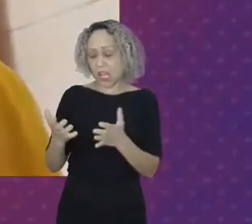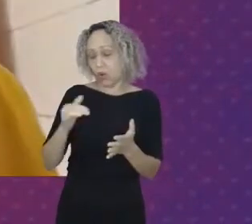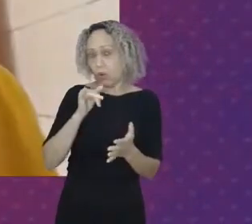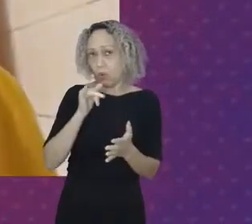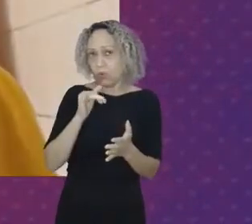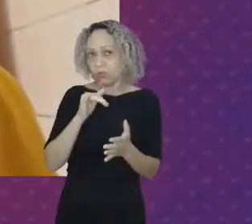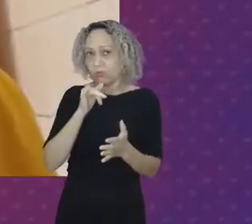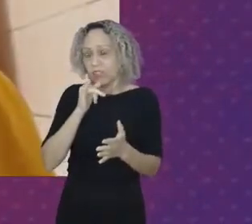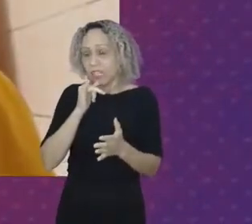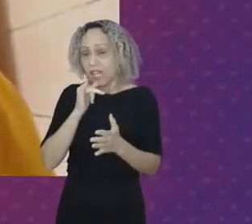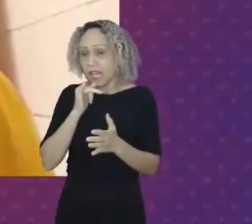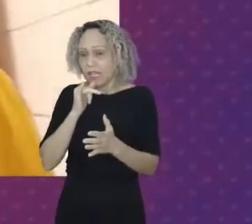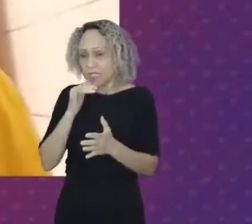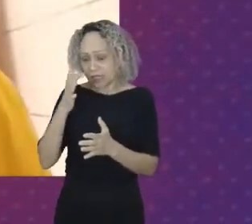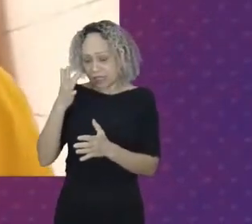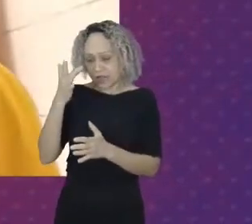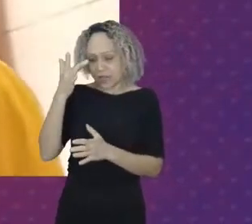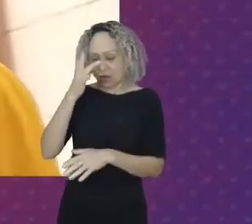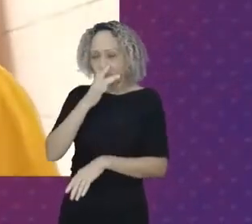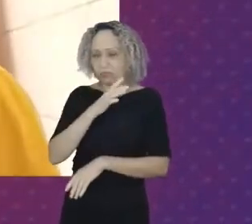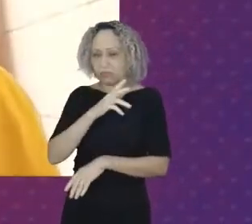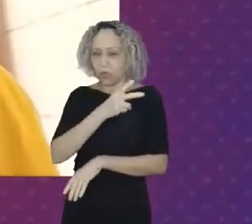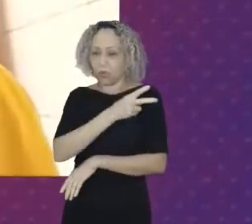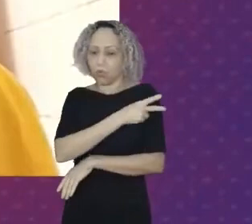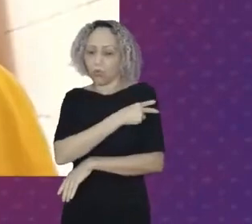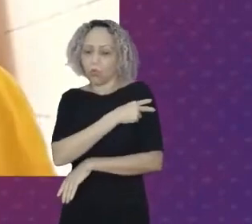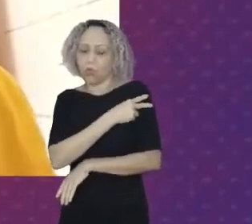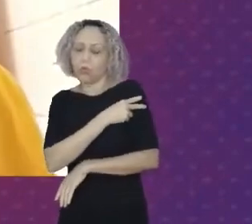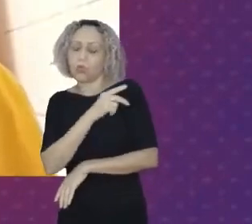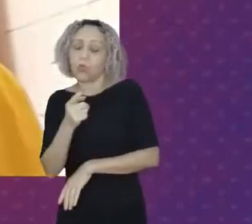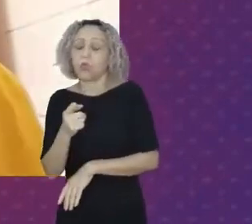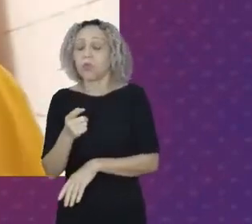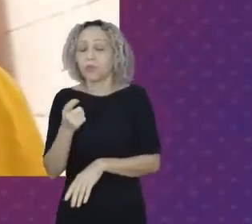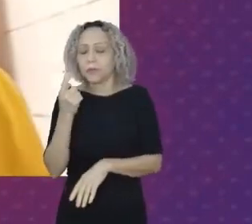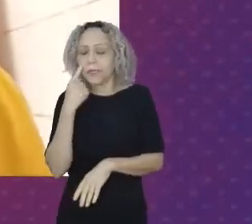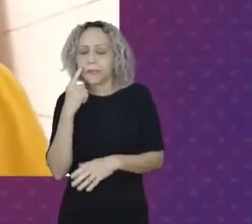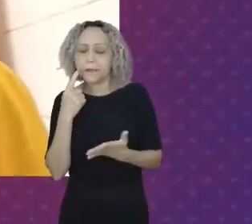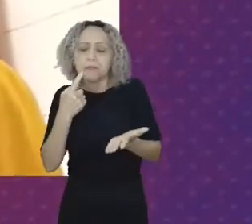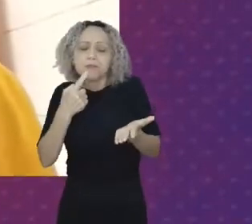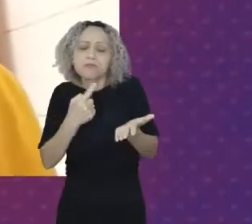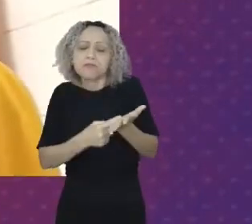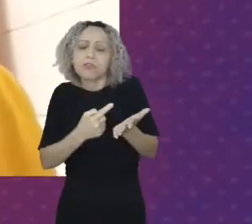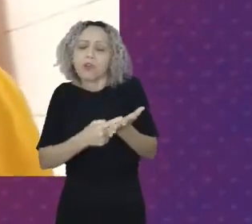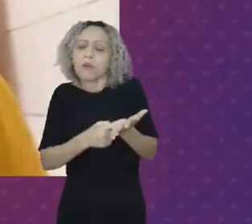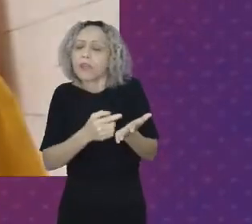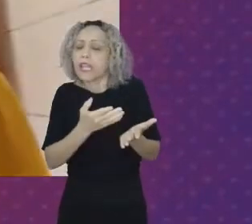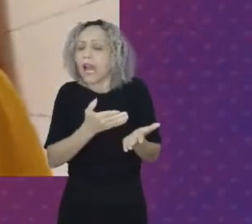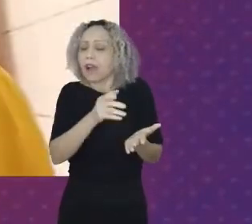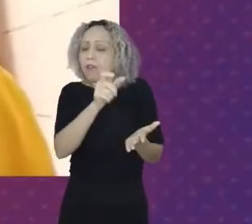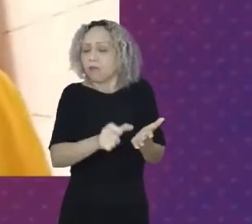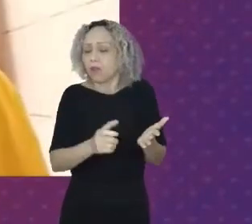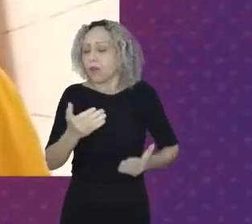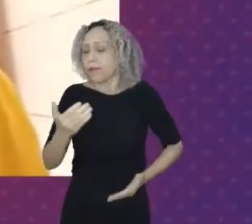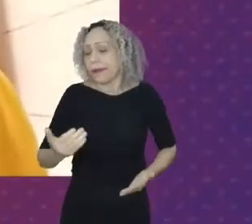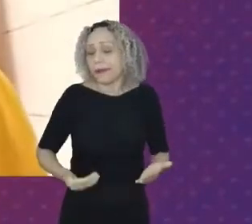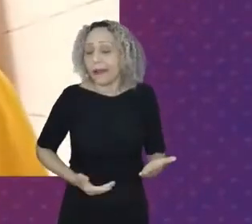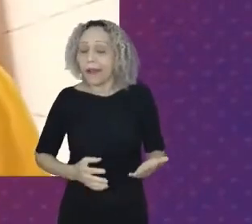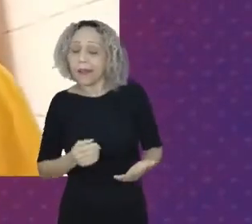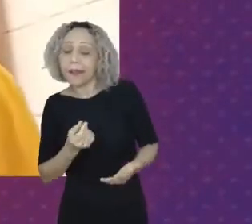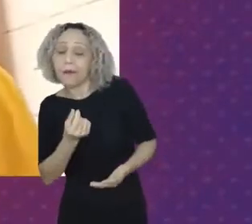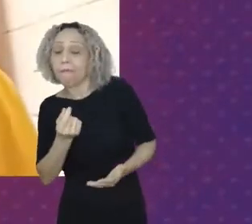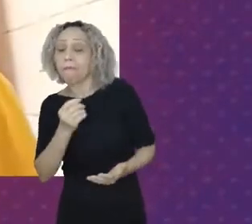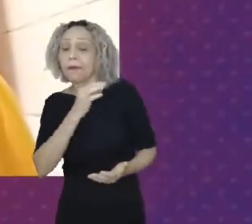eu lembro que as companheiras daqui do sindicato, as mais antigas, a Lenira, a Nila, a Eunice,